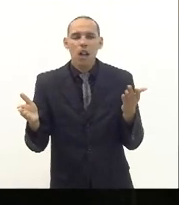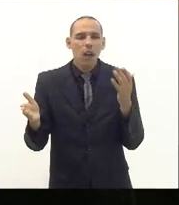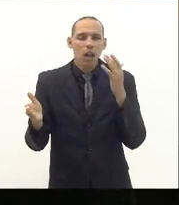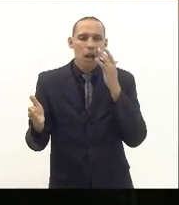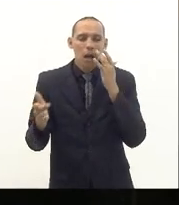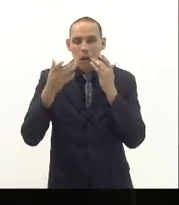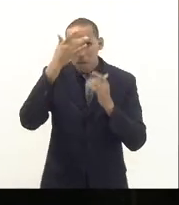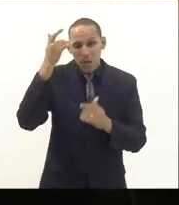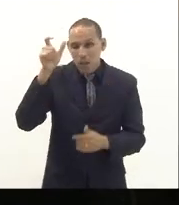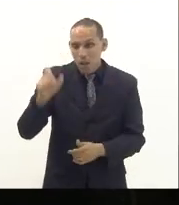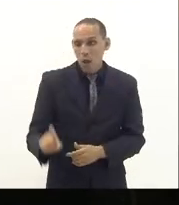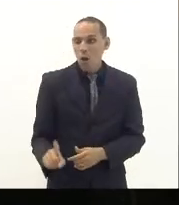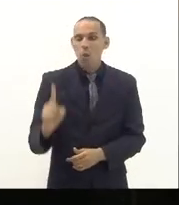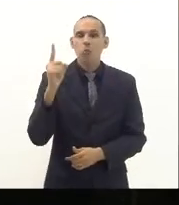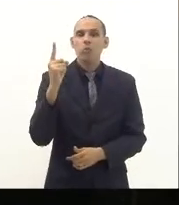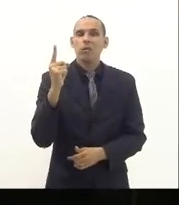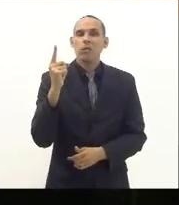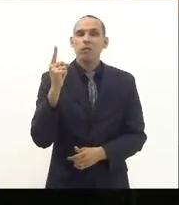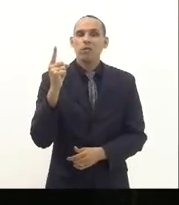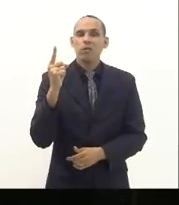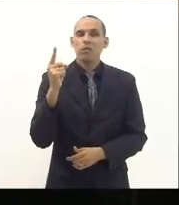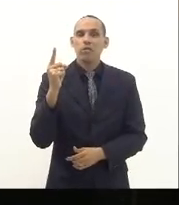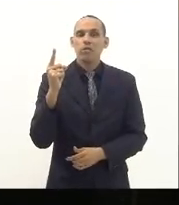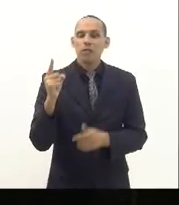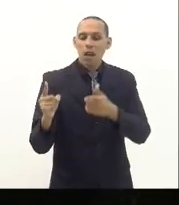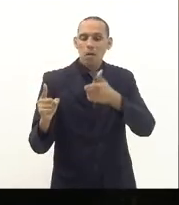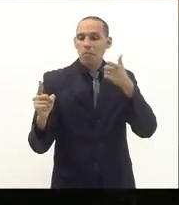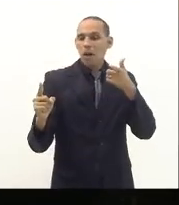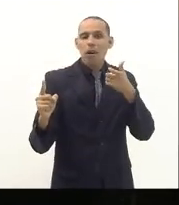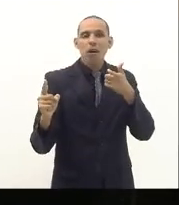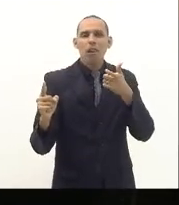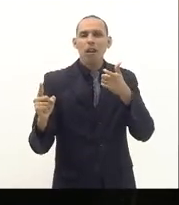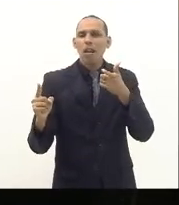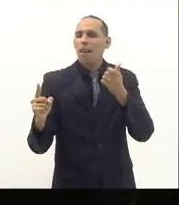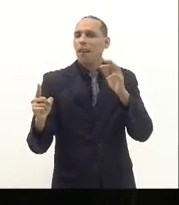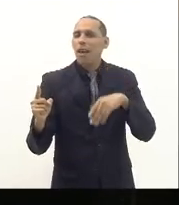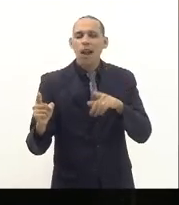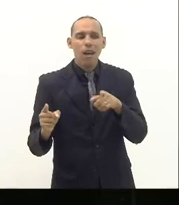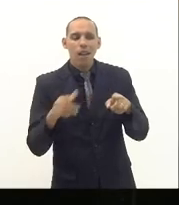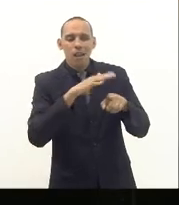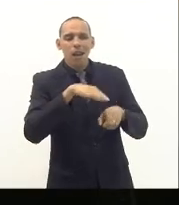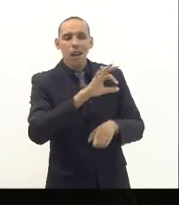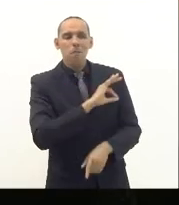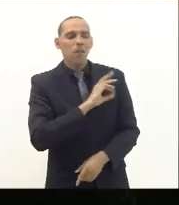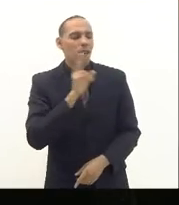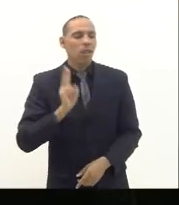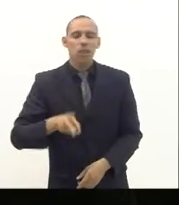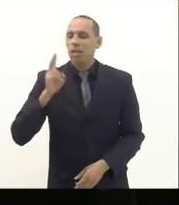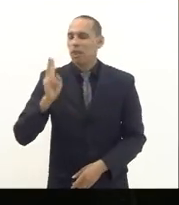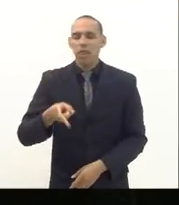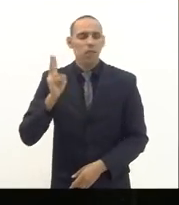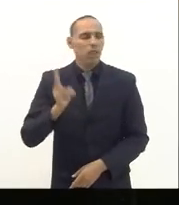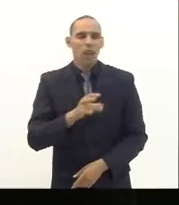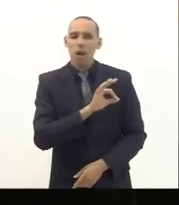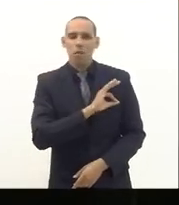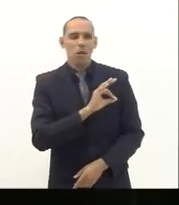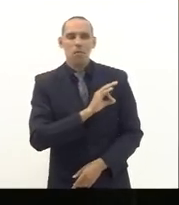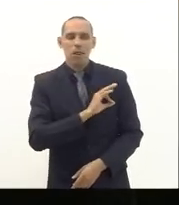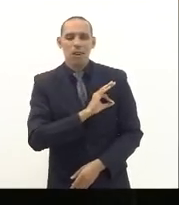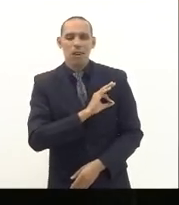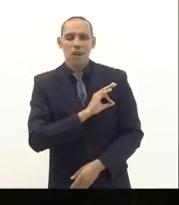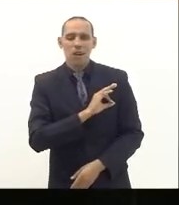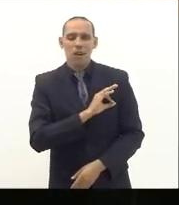pessoa que apertou o gatilho sempre são os policiais você